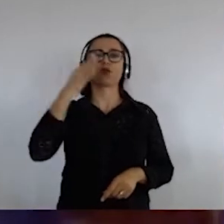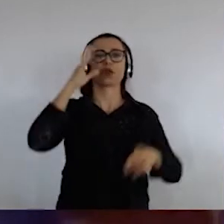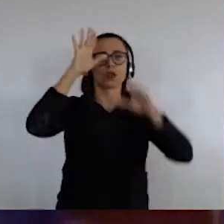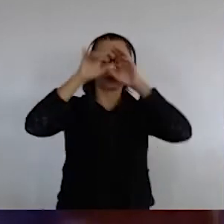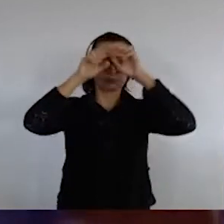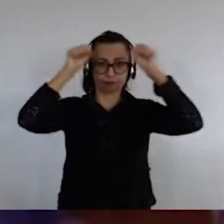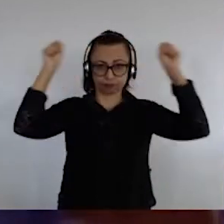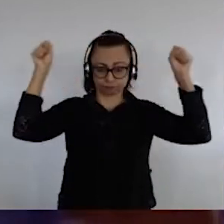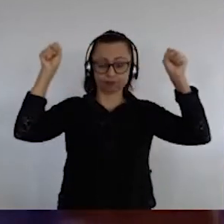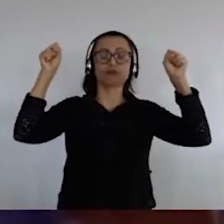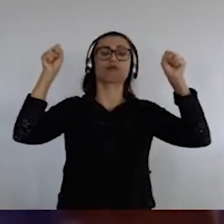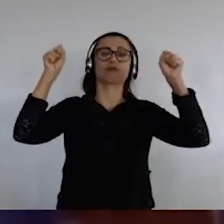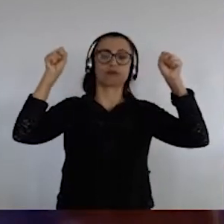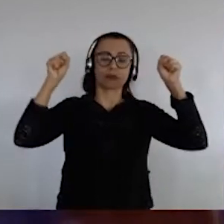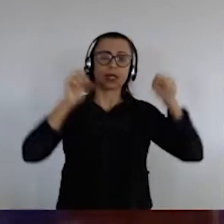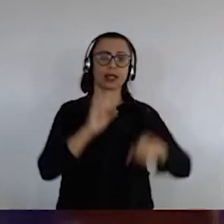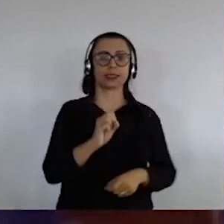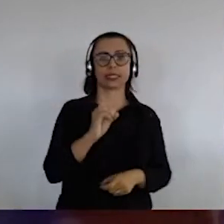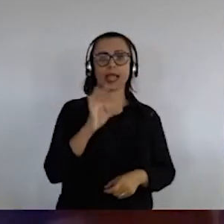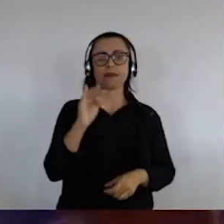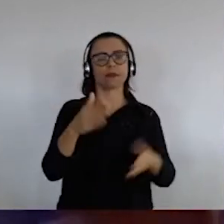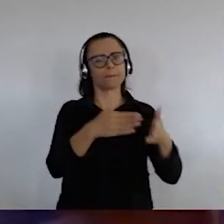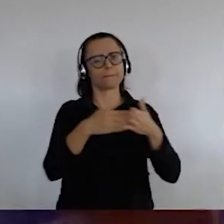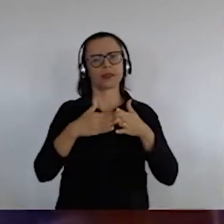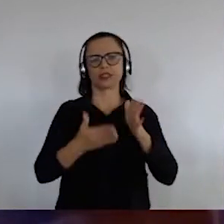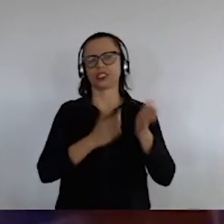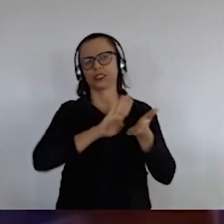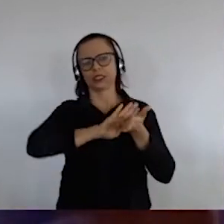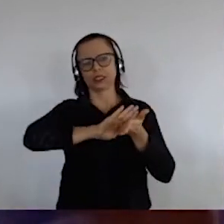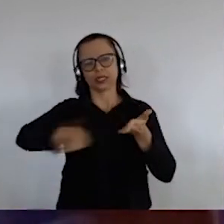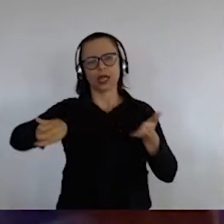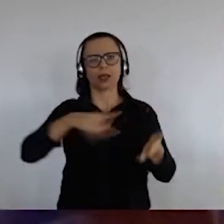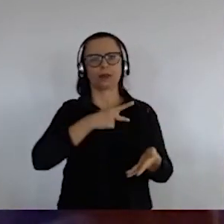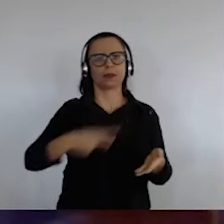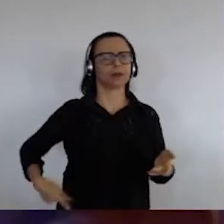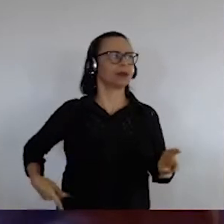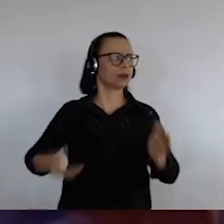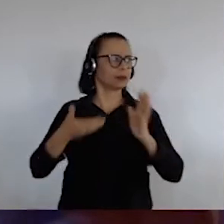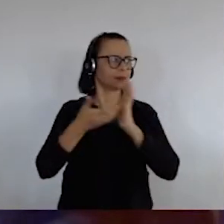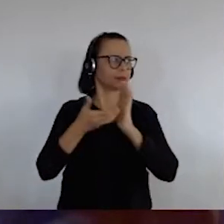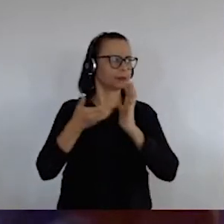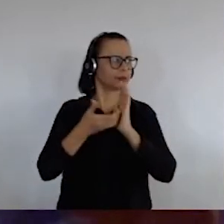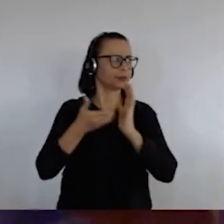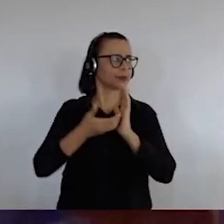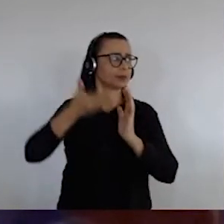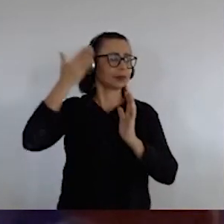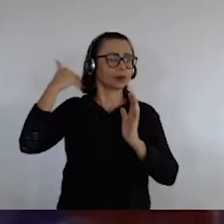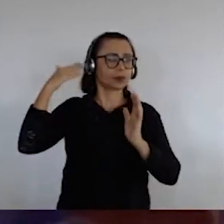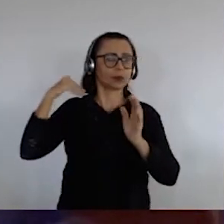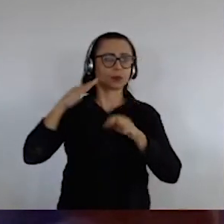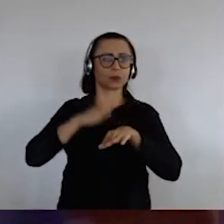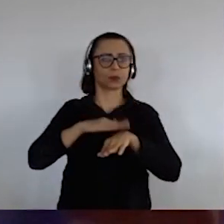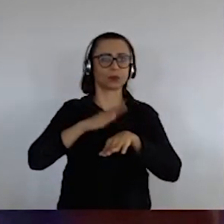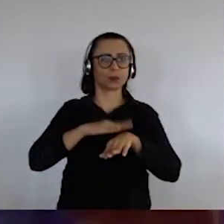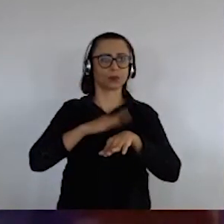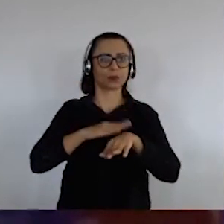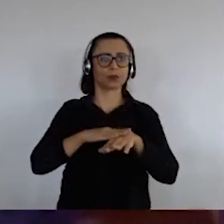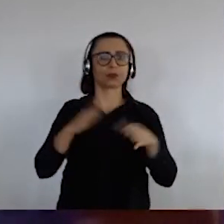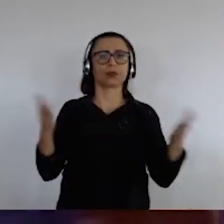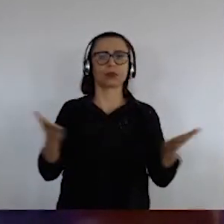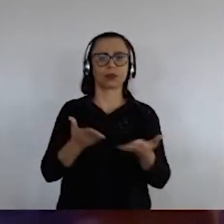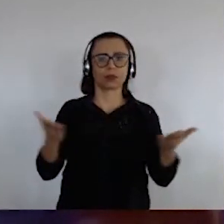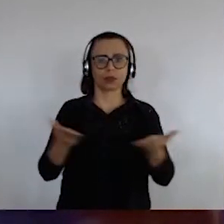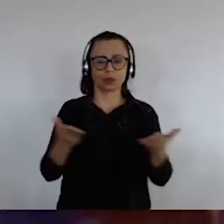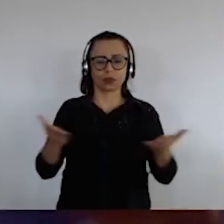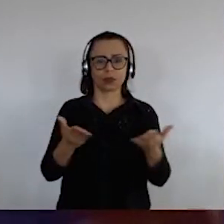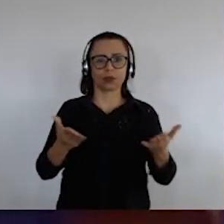para pleitear o seu afastamento da presidência da Câmara dos Deputados naquele momento. Hoje ele está